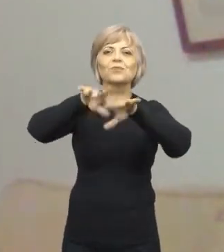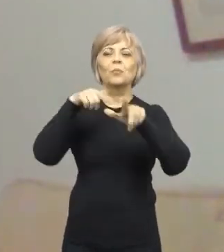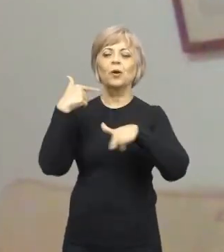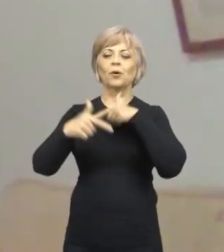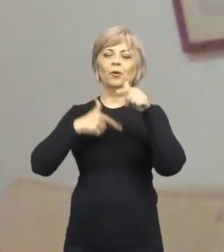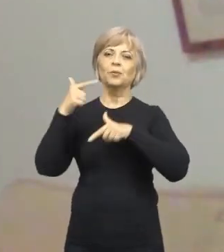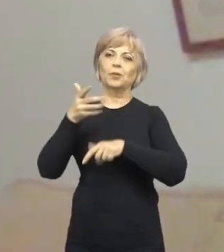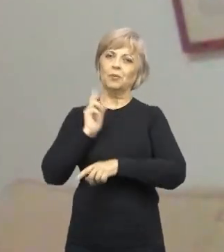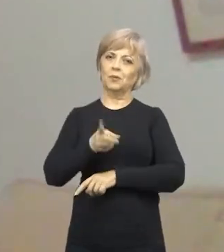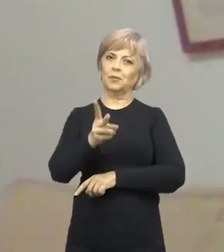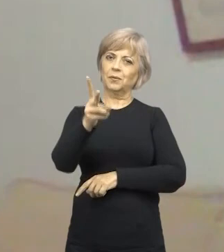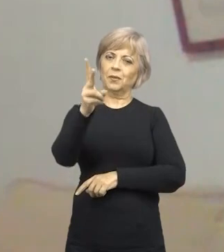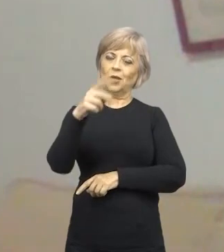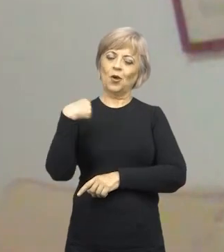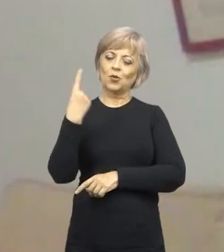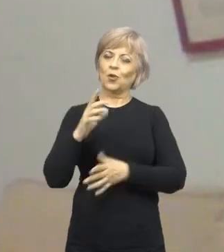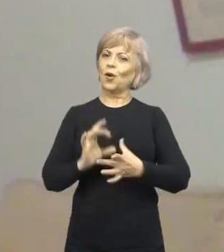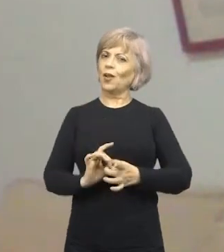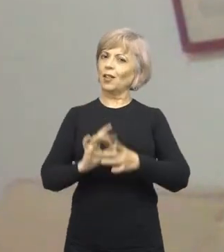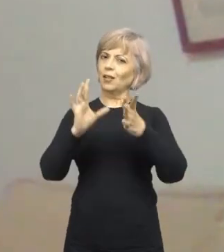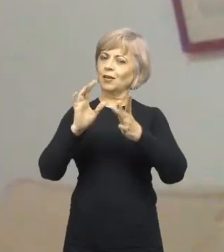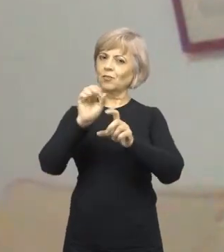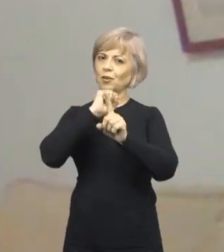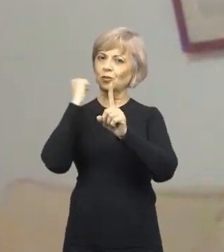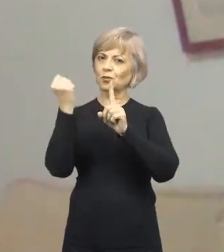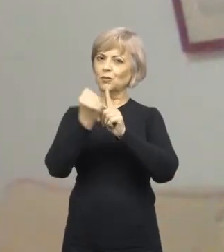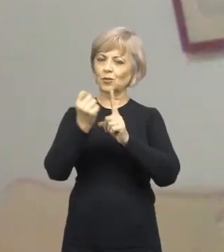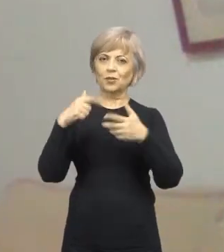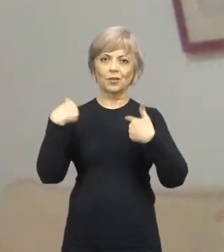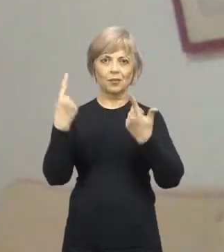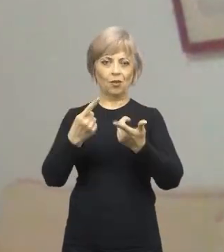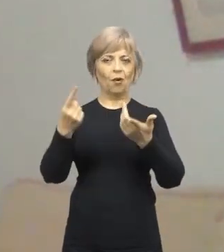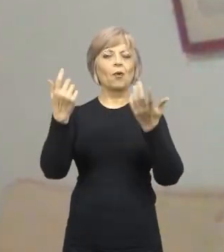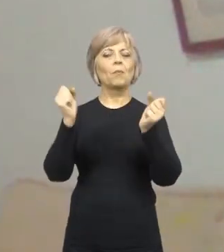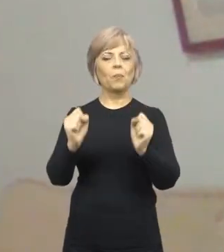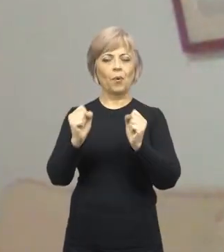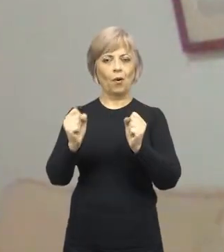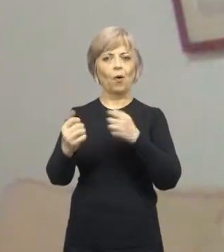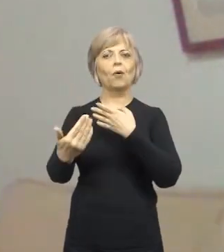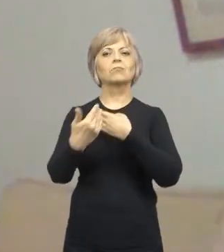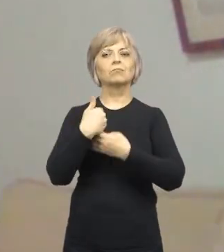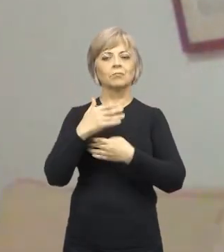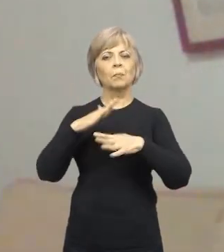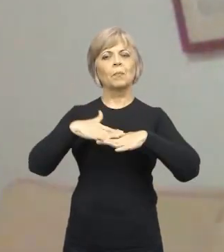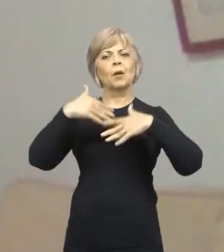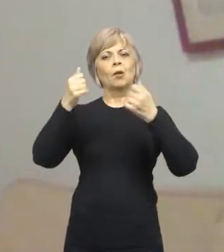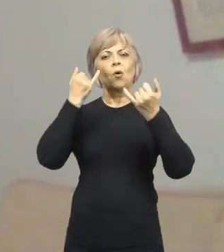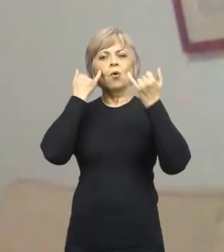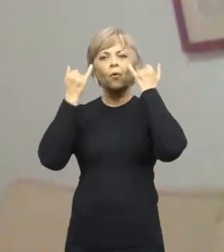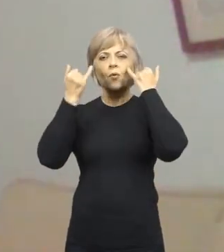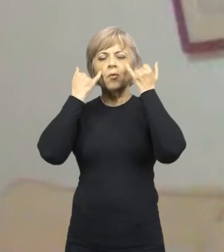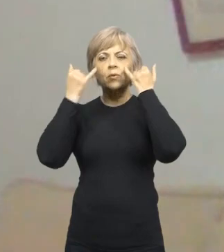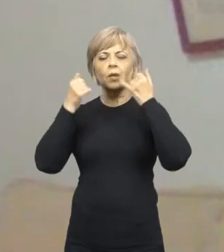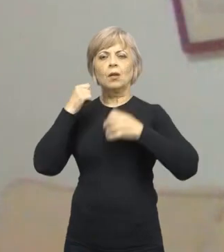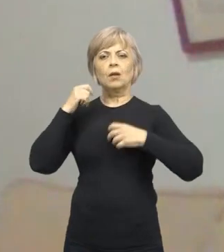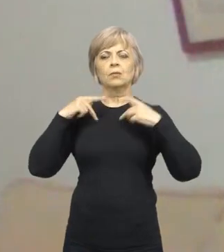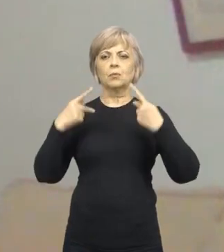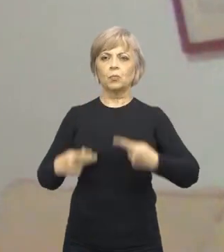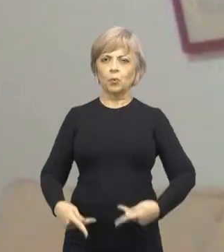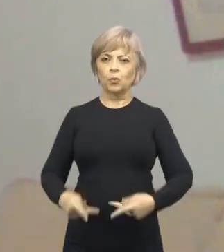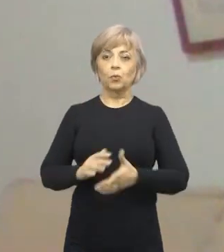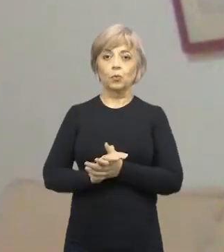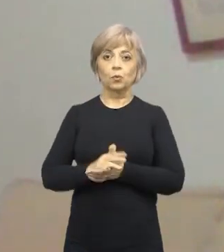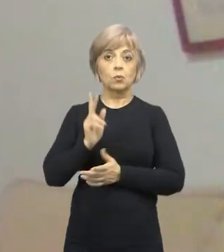à disposição da sociedade para que o melhor interesse público seja